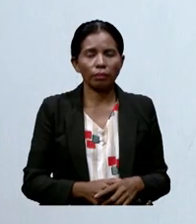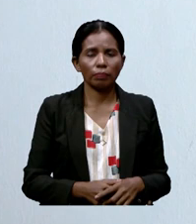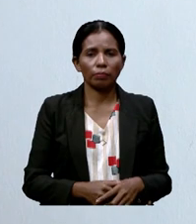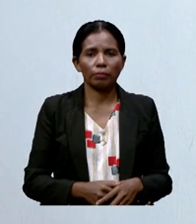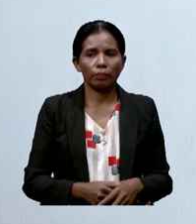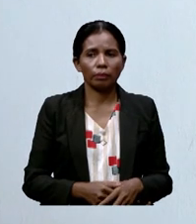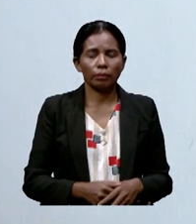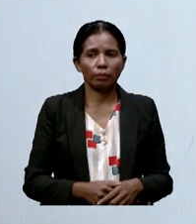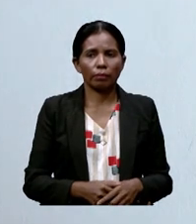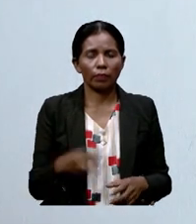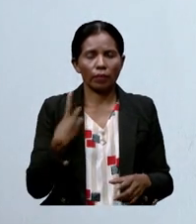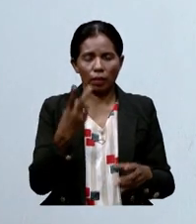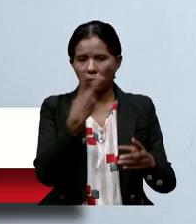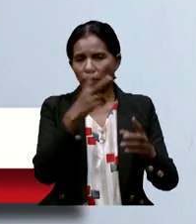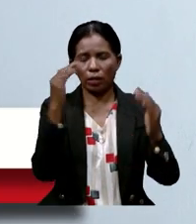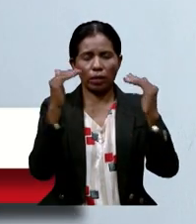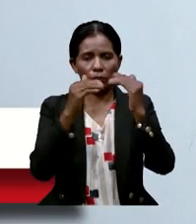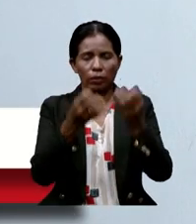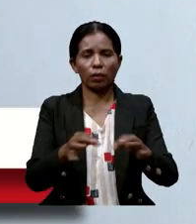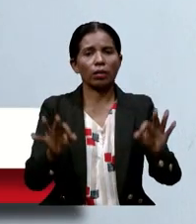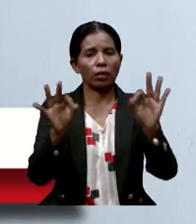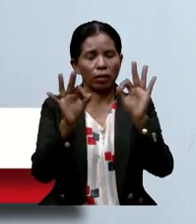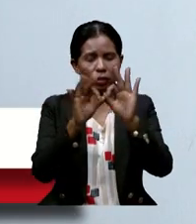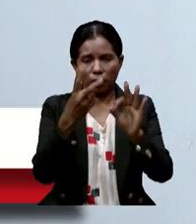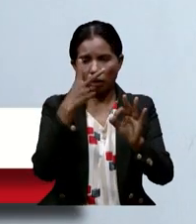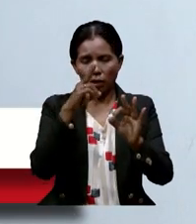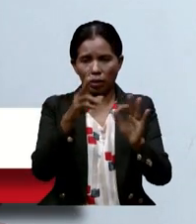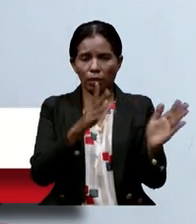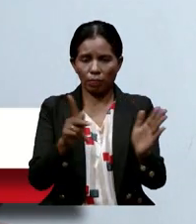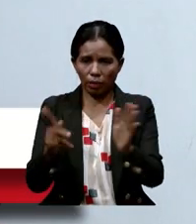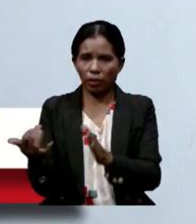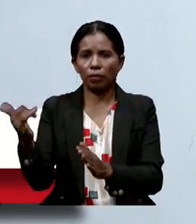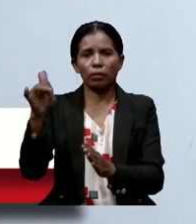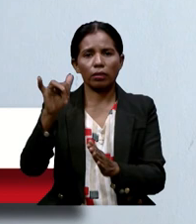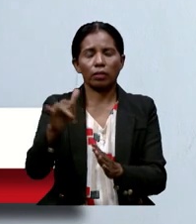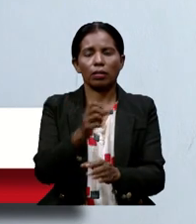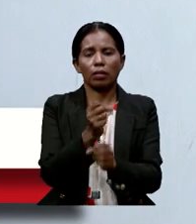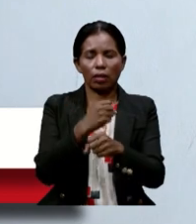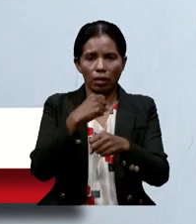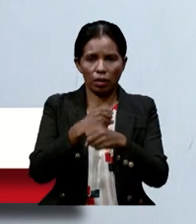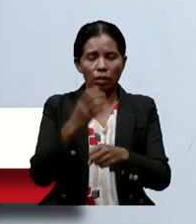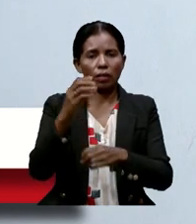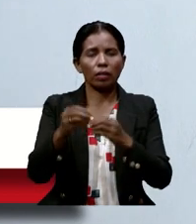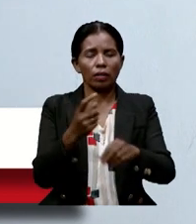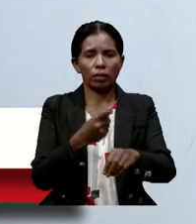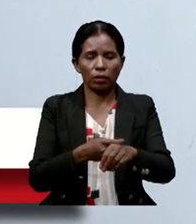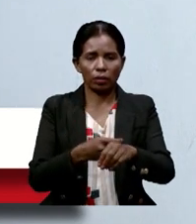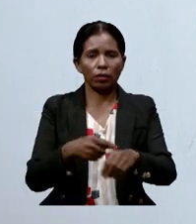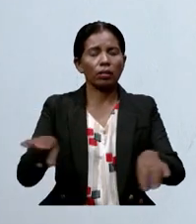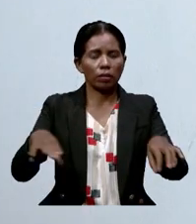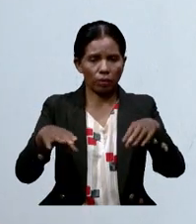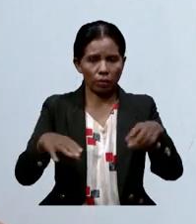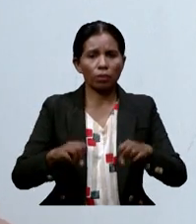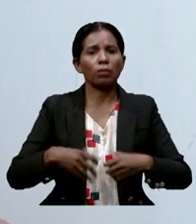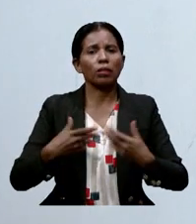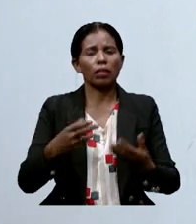as the justice reform sector. Ami halo revisão ba plano sirane ben ya governação na carga implementa durante nia mandato no ensai